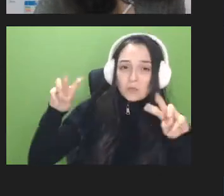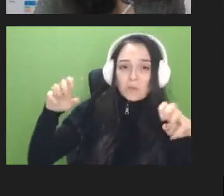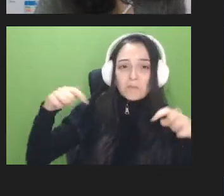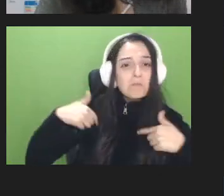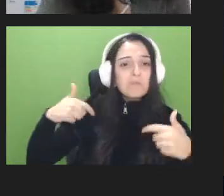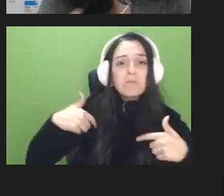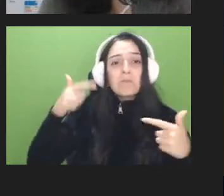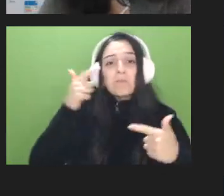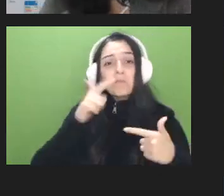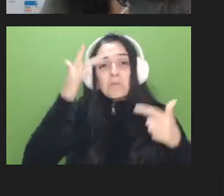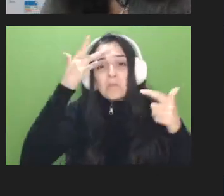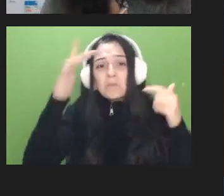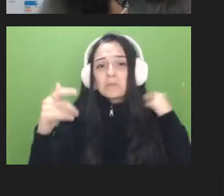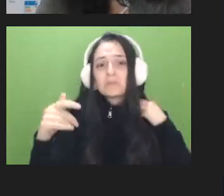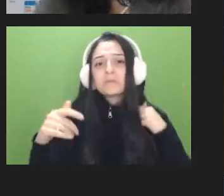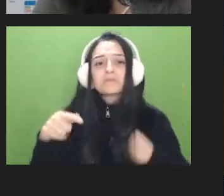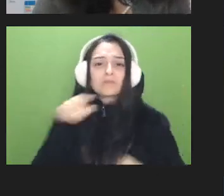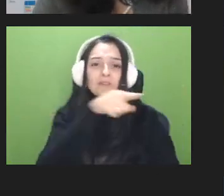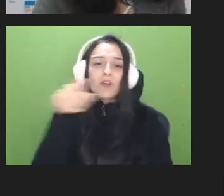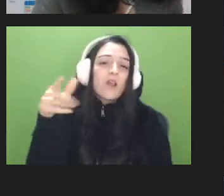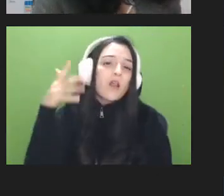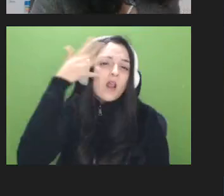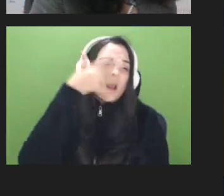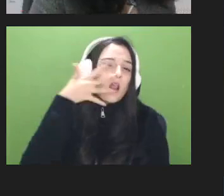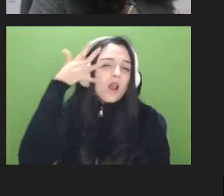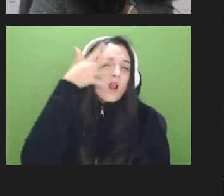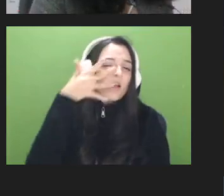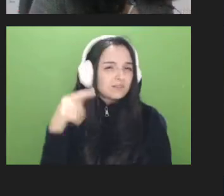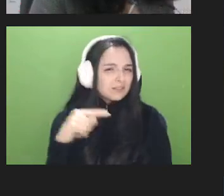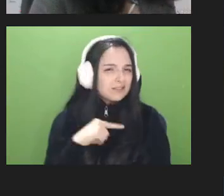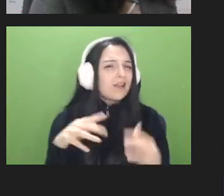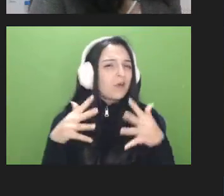das práticas discursivas, elas são um tanto confusas, né?